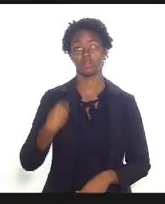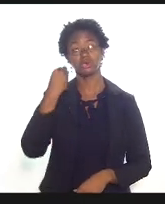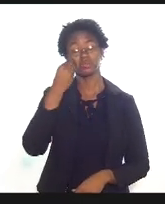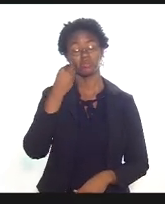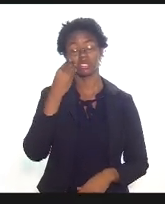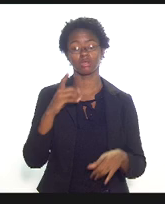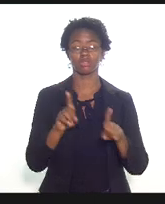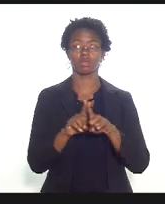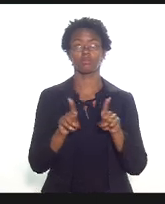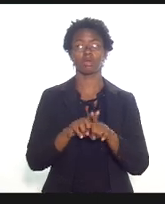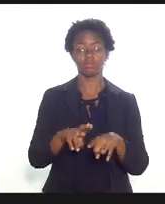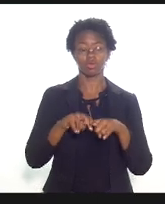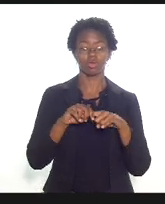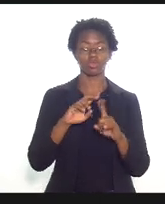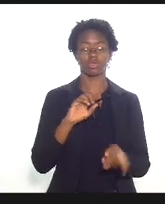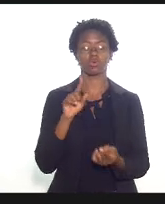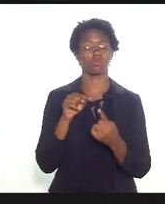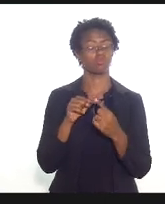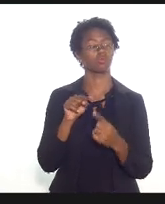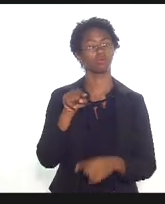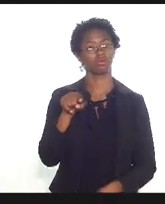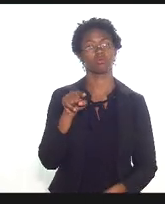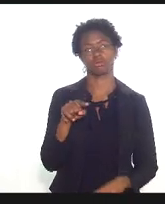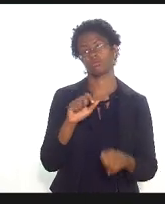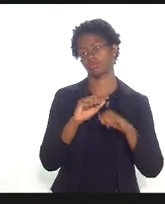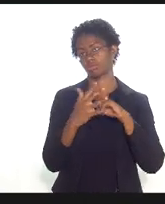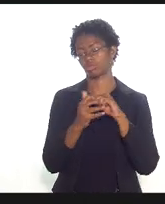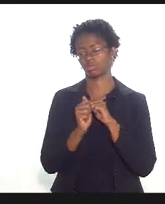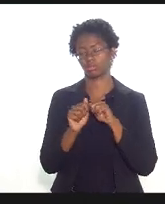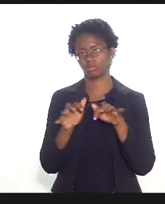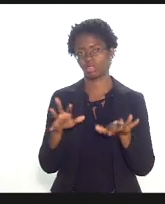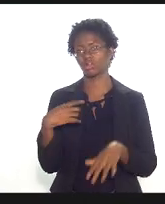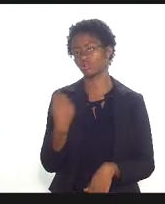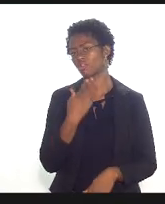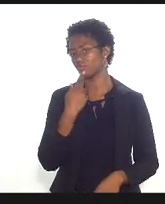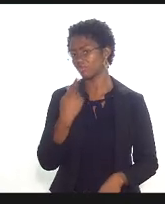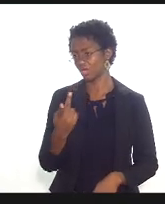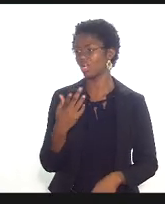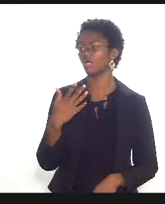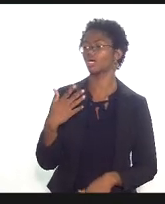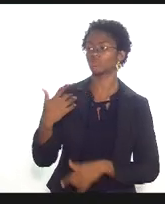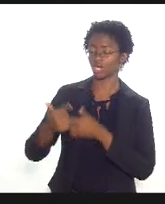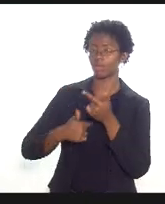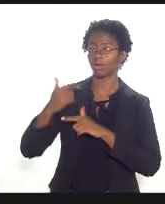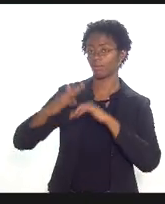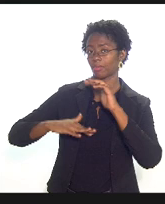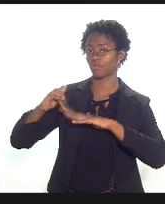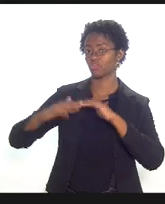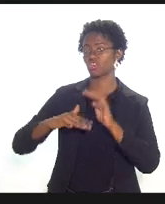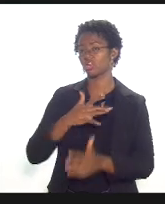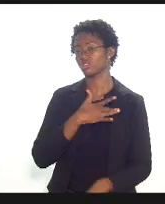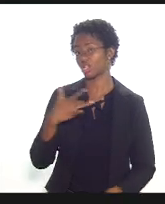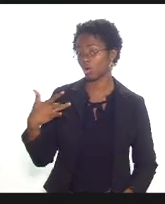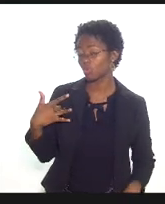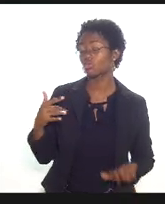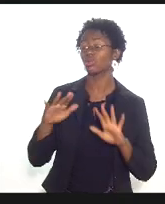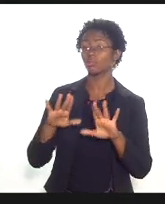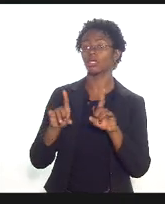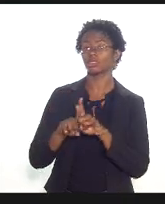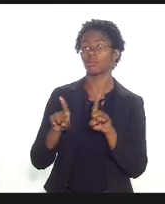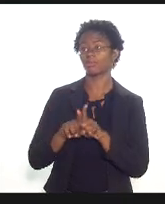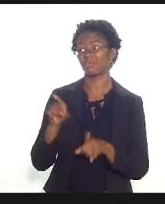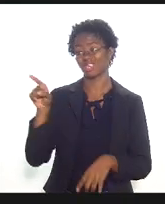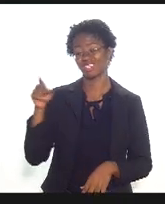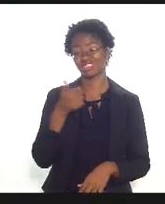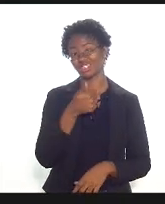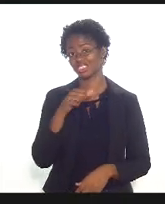por conta das consequências, né, da pandemia. A gente fala muito, enaltece muito o trabalho dos profissionais de saúde, mas os profissionais